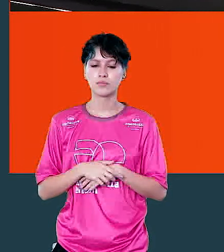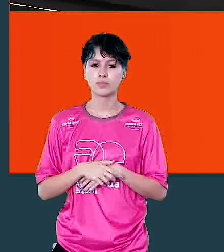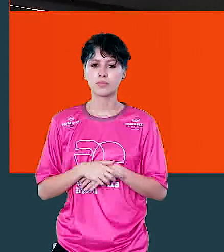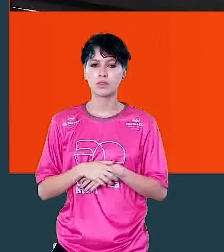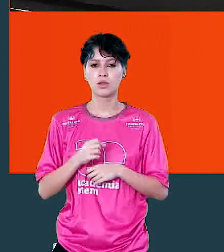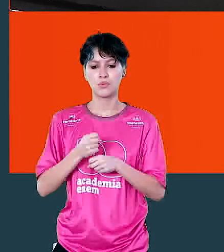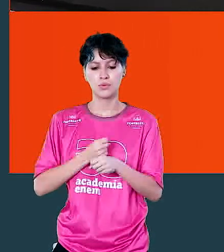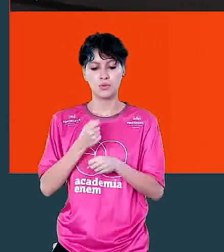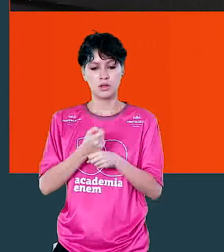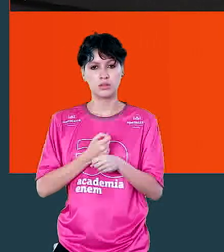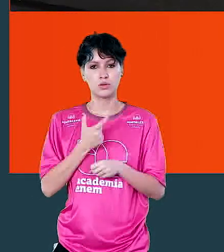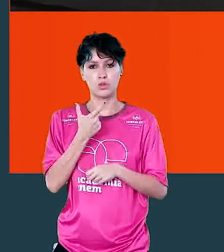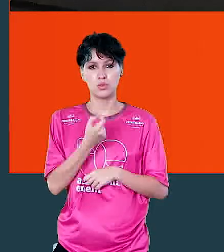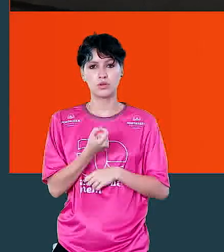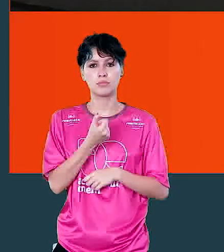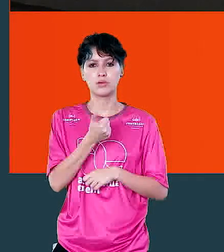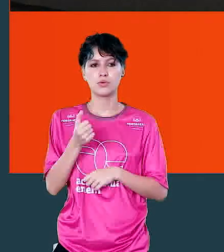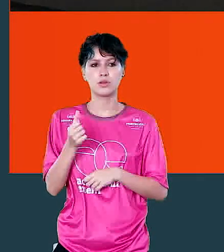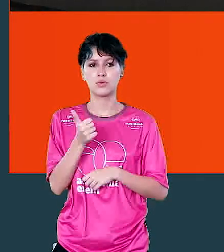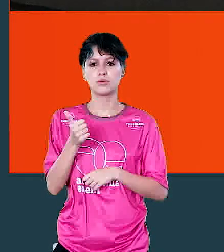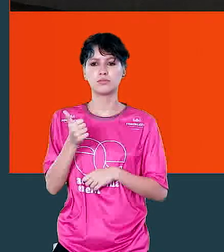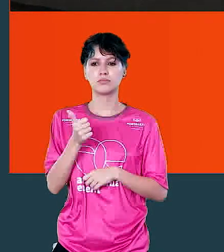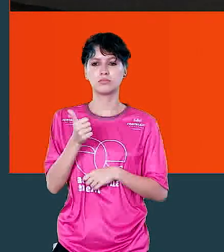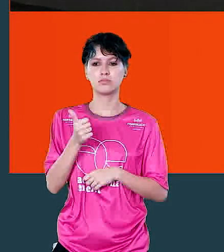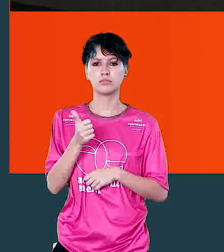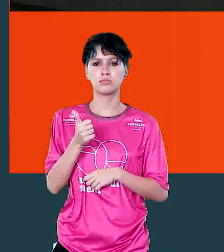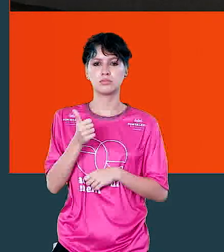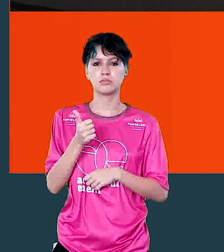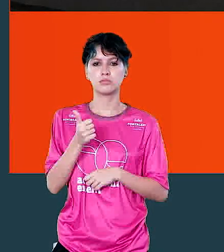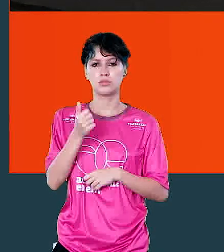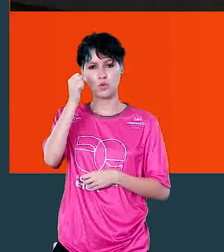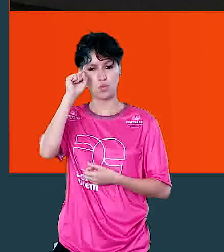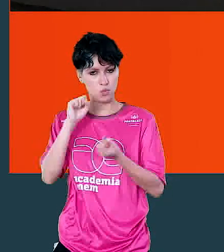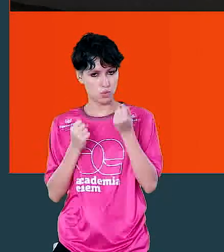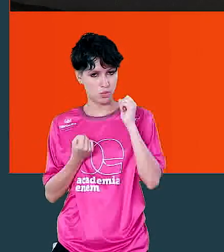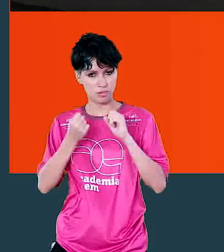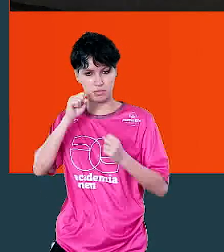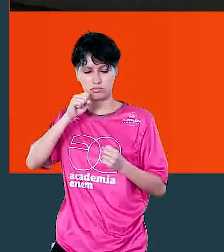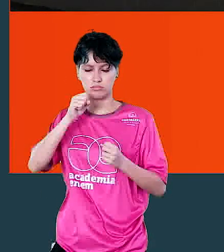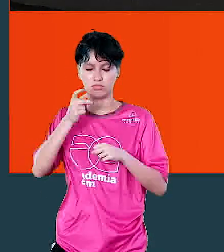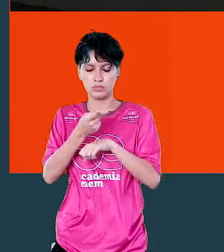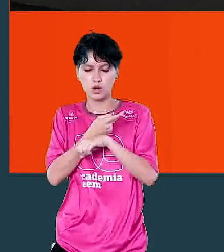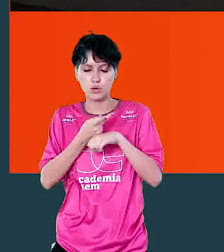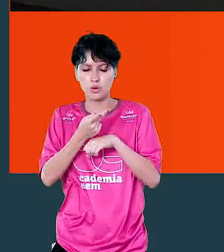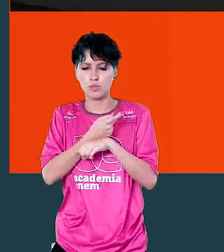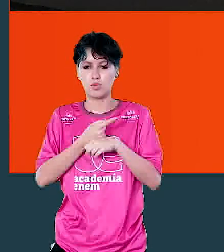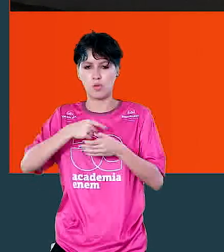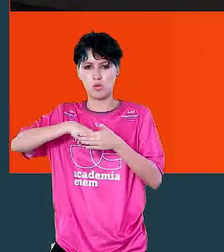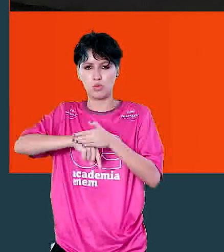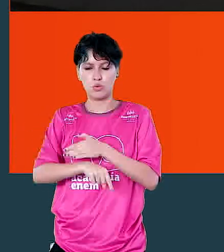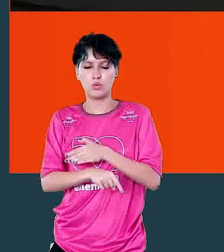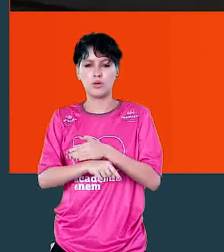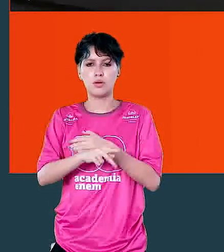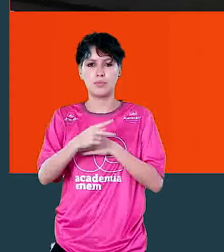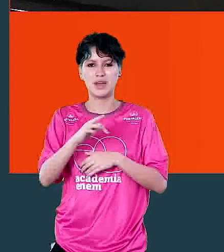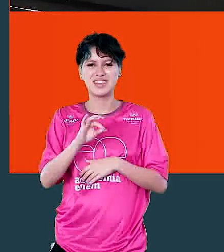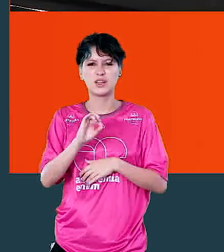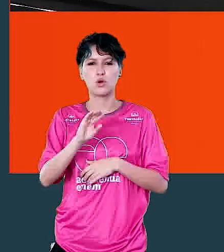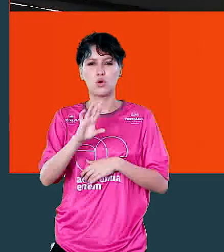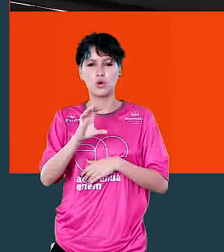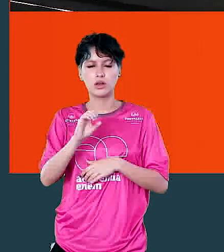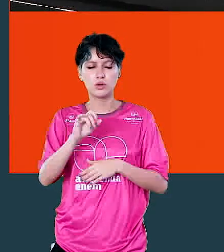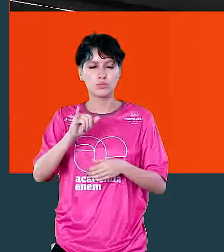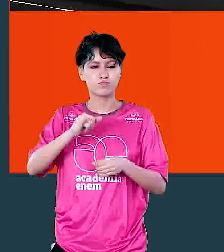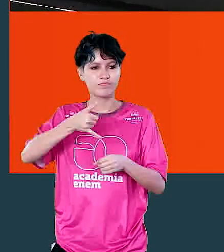uma falha num processo de perfuração realizado por uma empresa petrolífera ocasionou derramamento de petróleo na